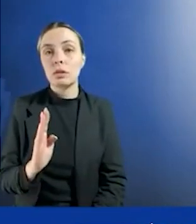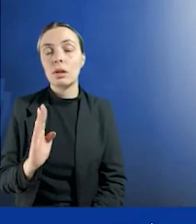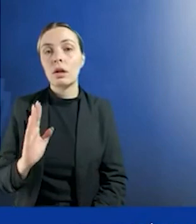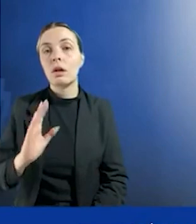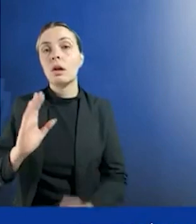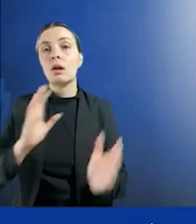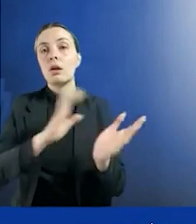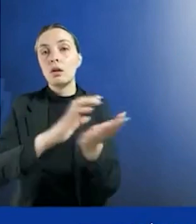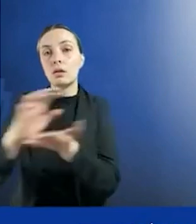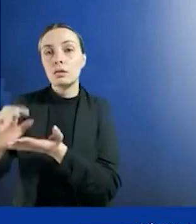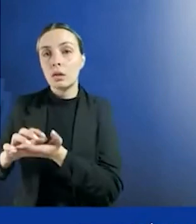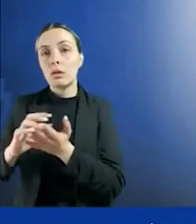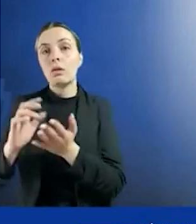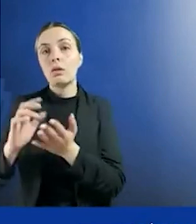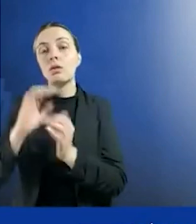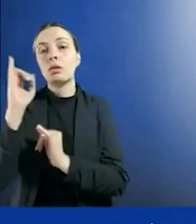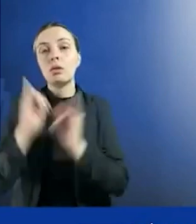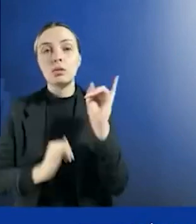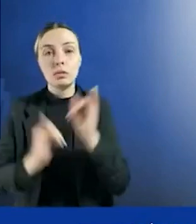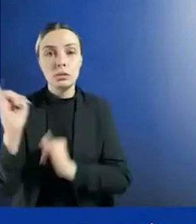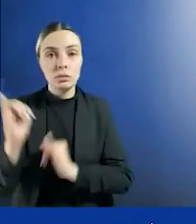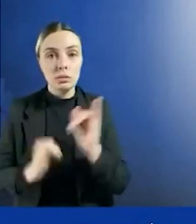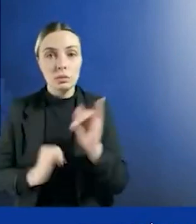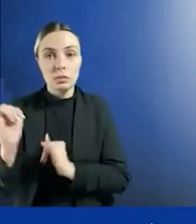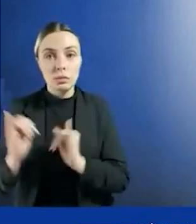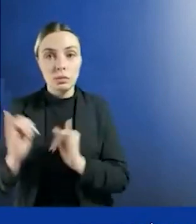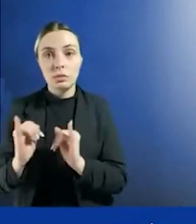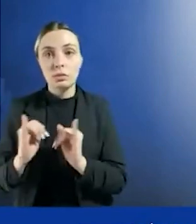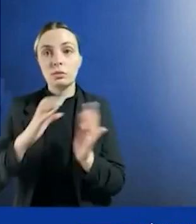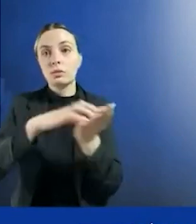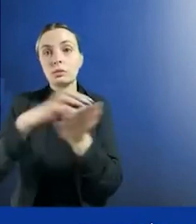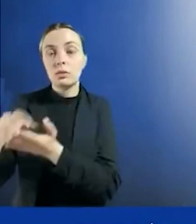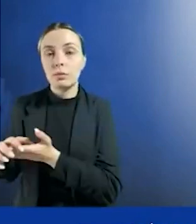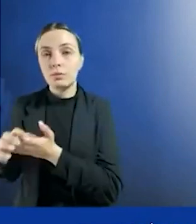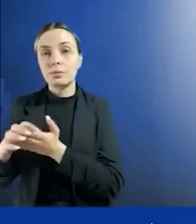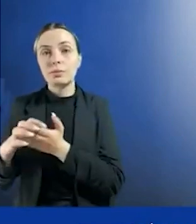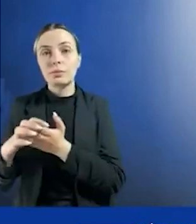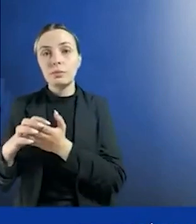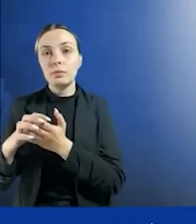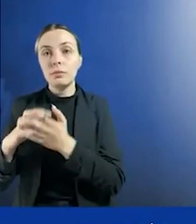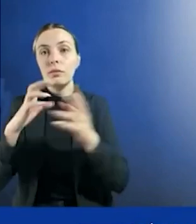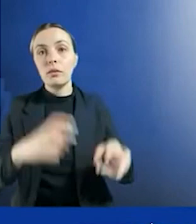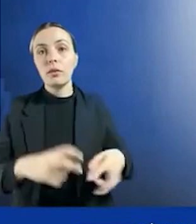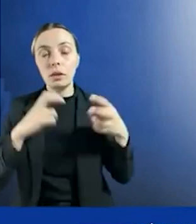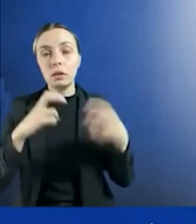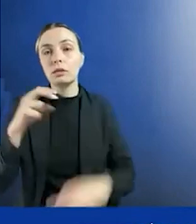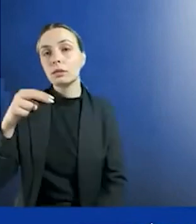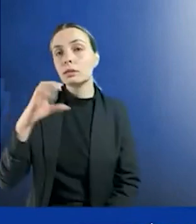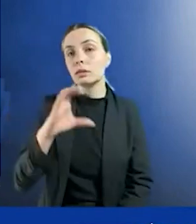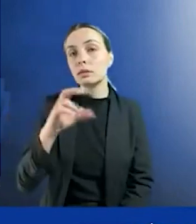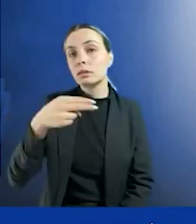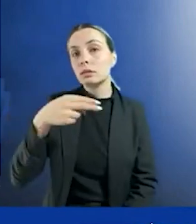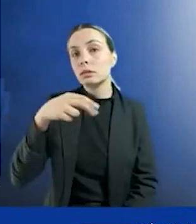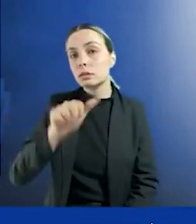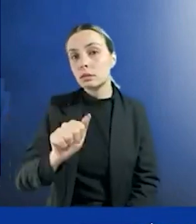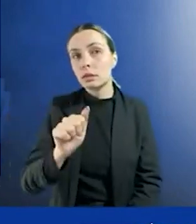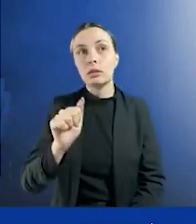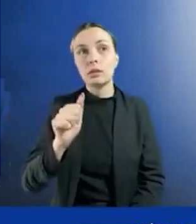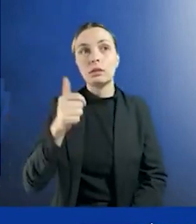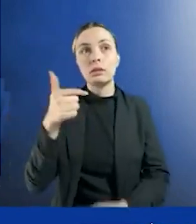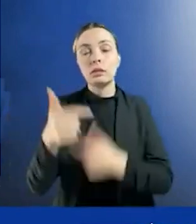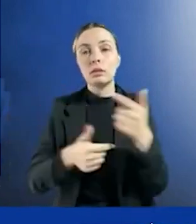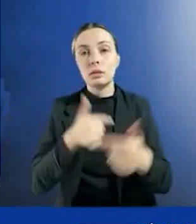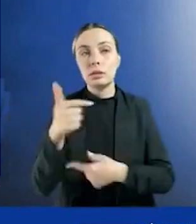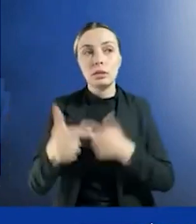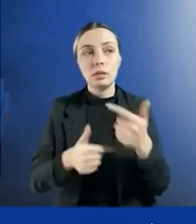Indústria, CNI, a Confederação da Agricultura e Pecuária do Brasil, CNA, o Serviço Brasileiro de Apoio às Micro e